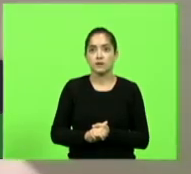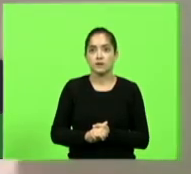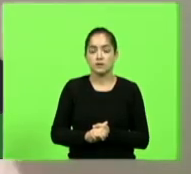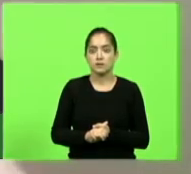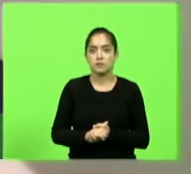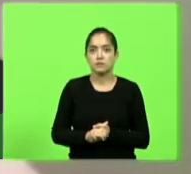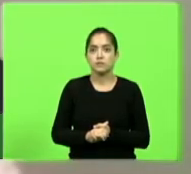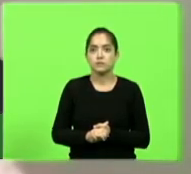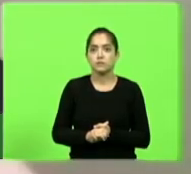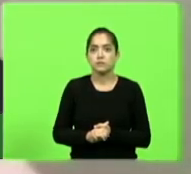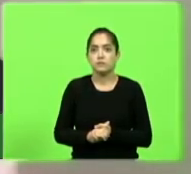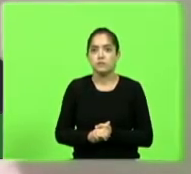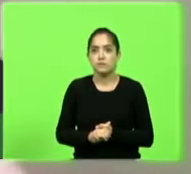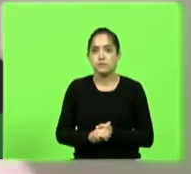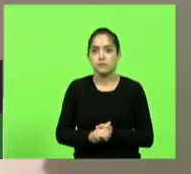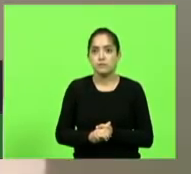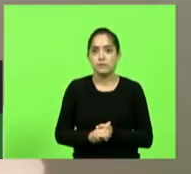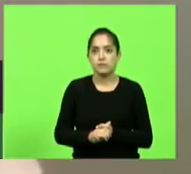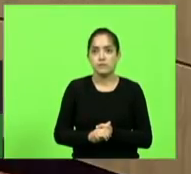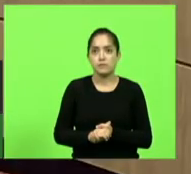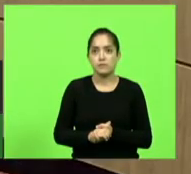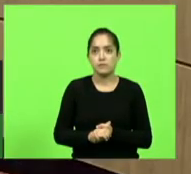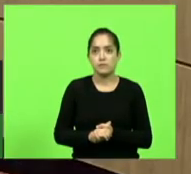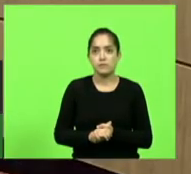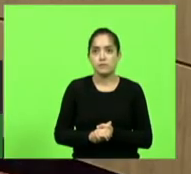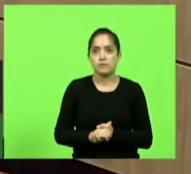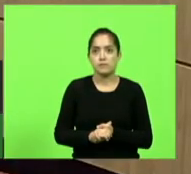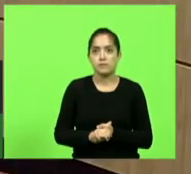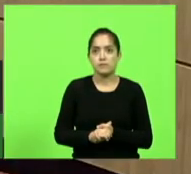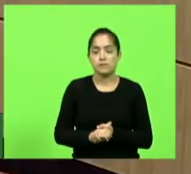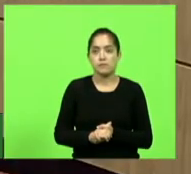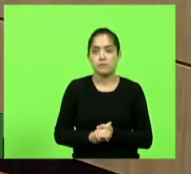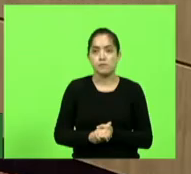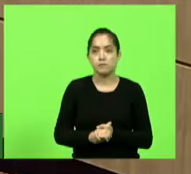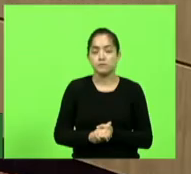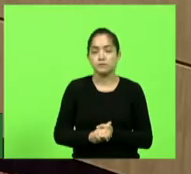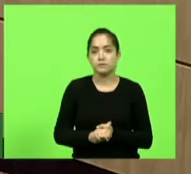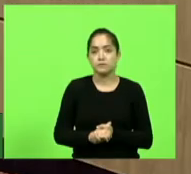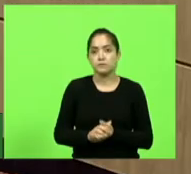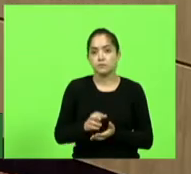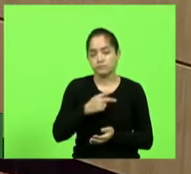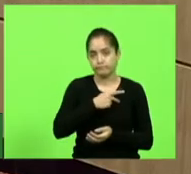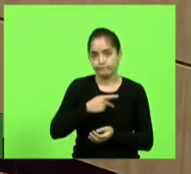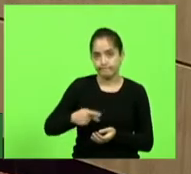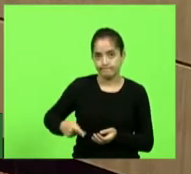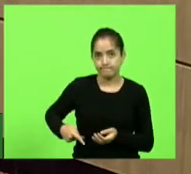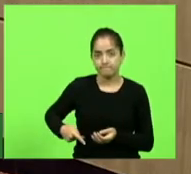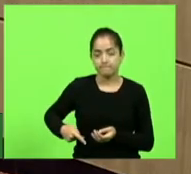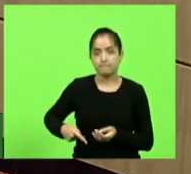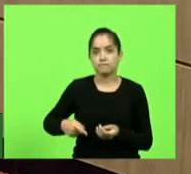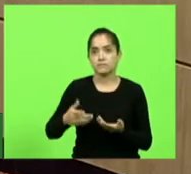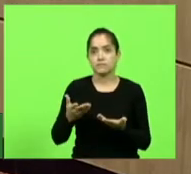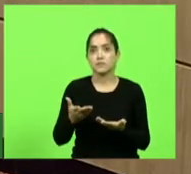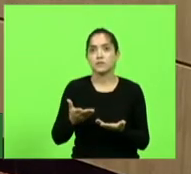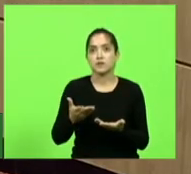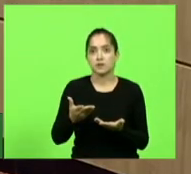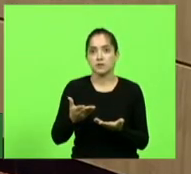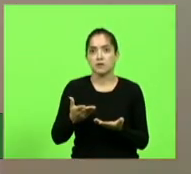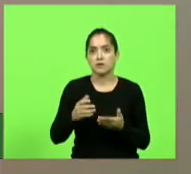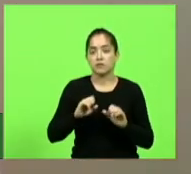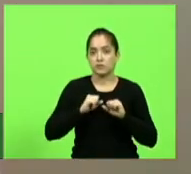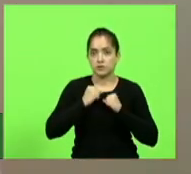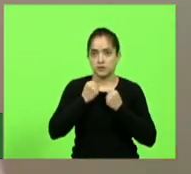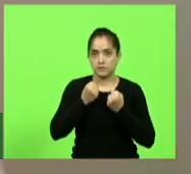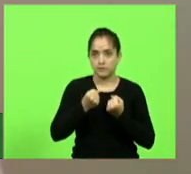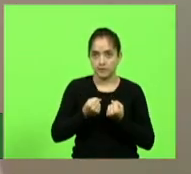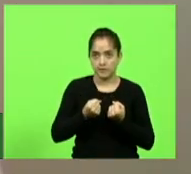voz. Não, perfeito. Mas, presidente, eu vou, neste caso, eu vou defender o